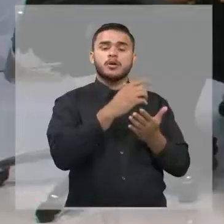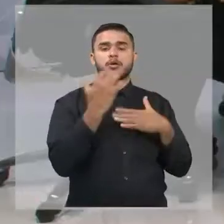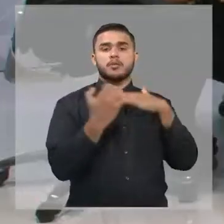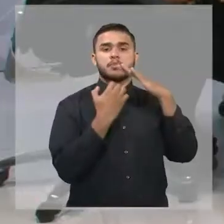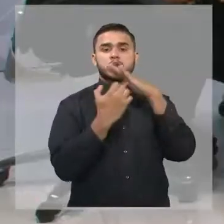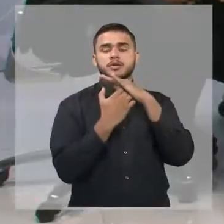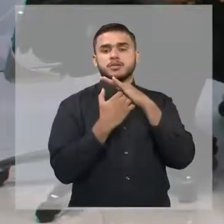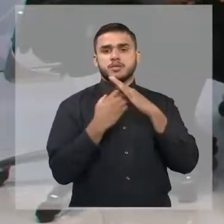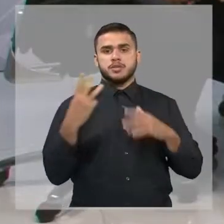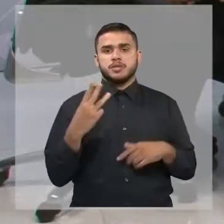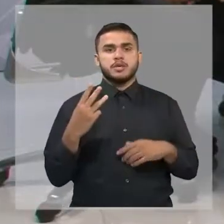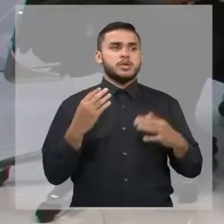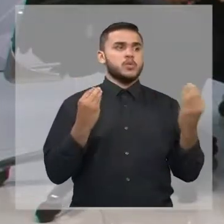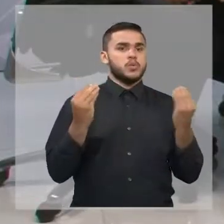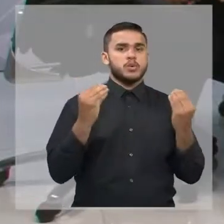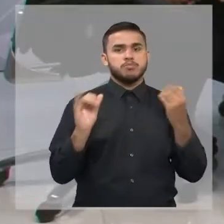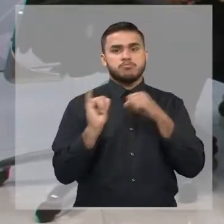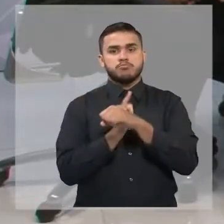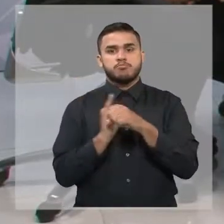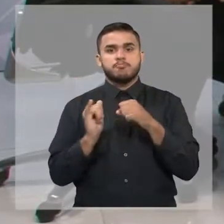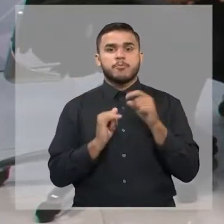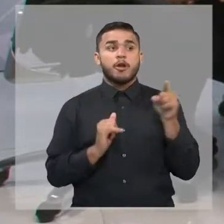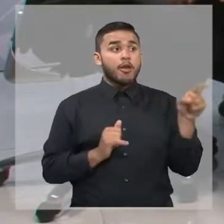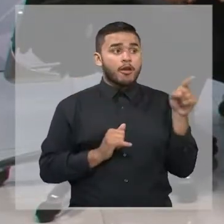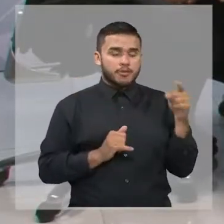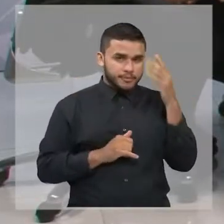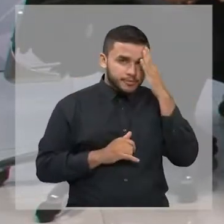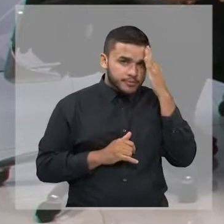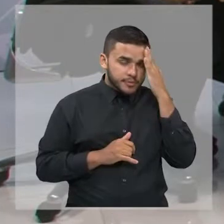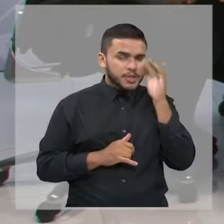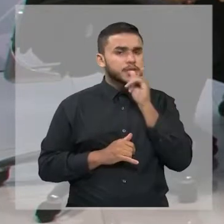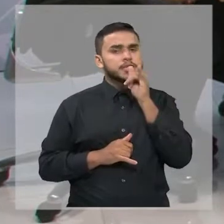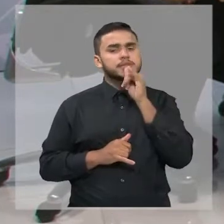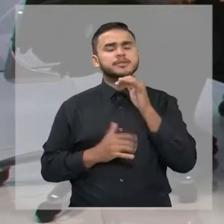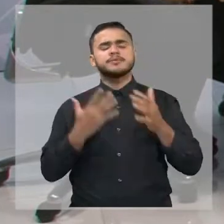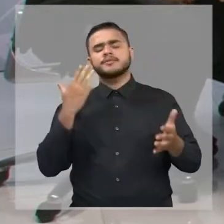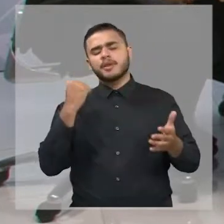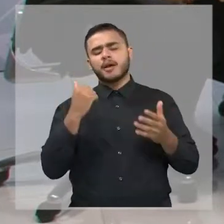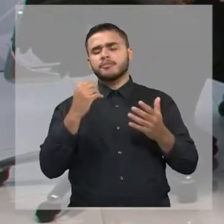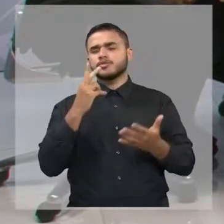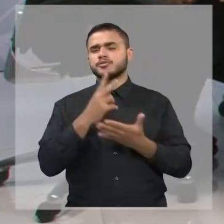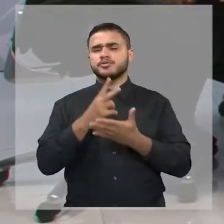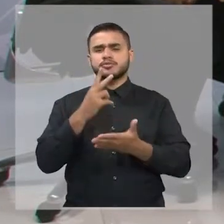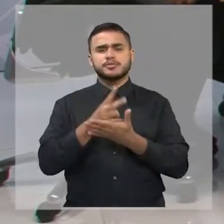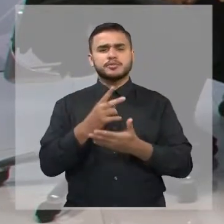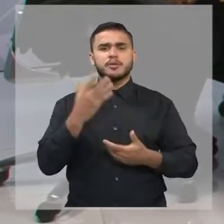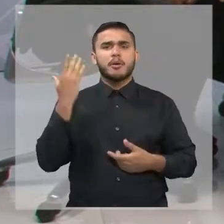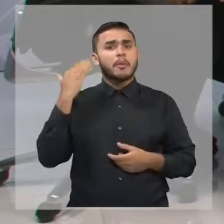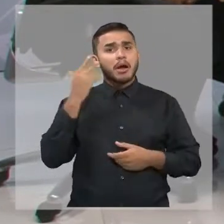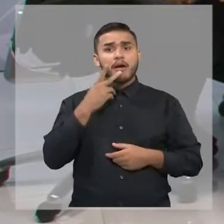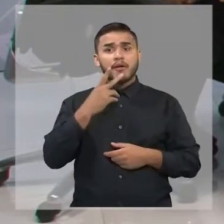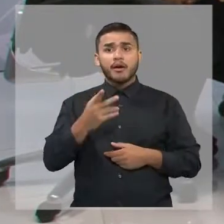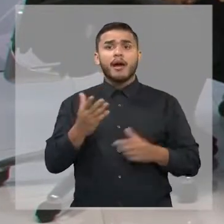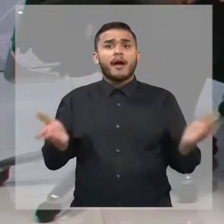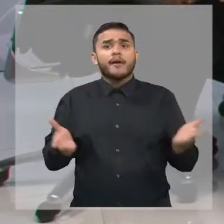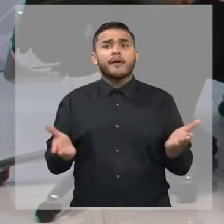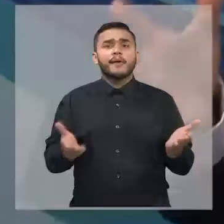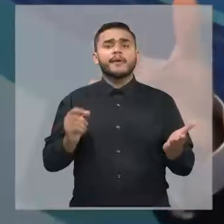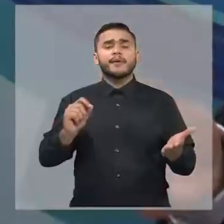ampliaram mais ainda esse mercado, né, para que que já existia, né, mas agora,